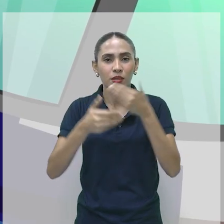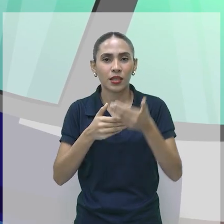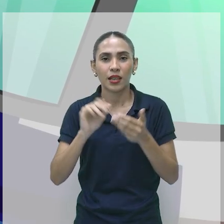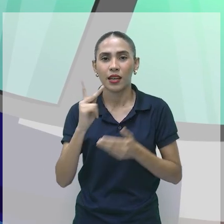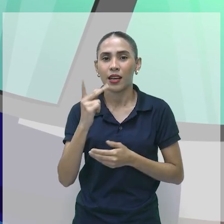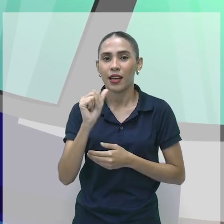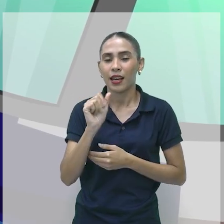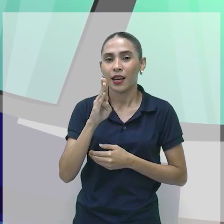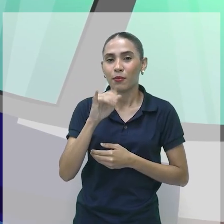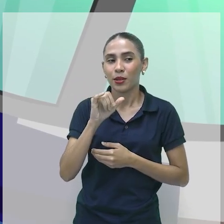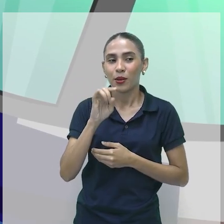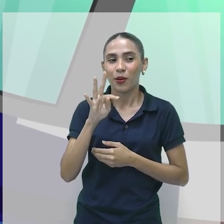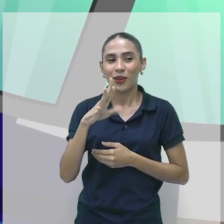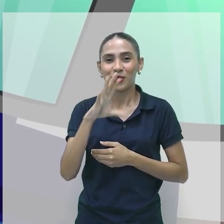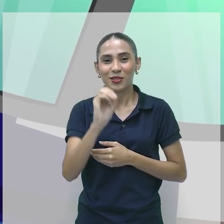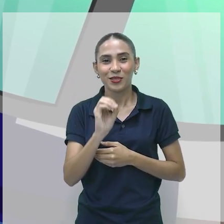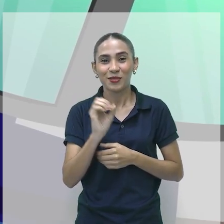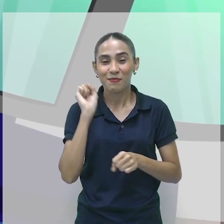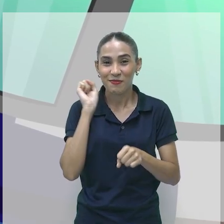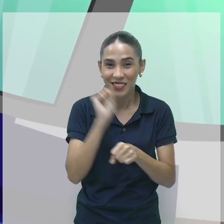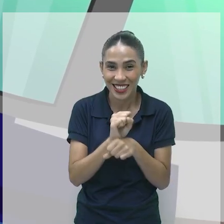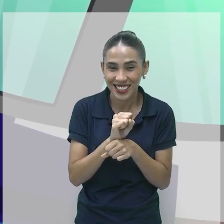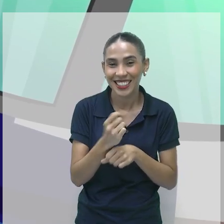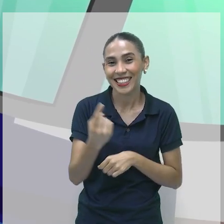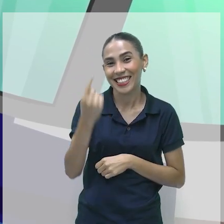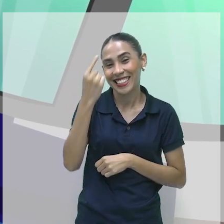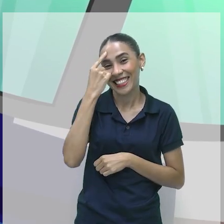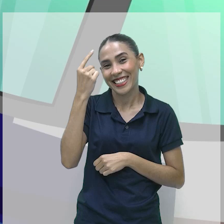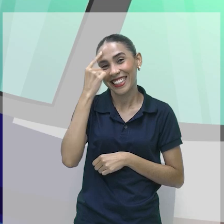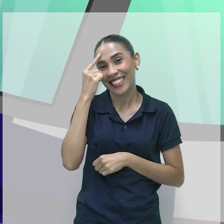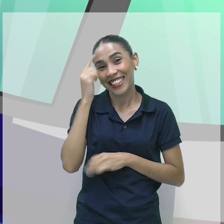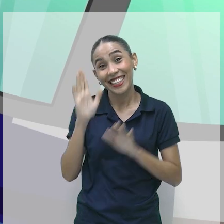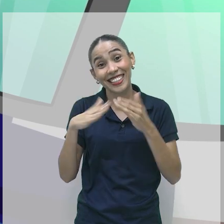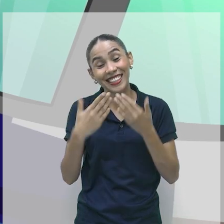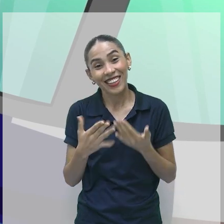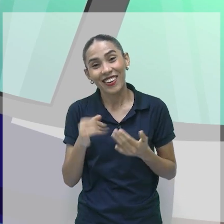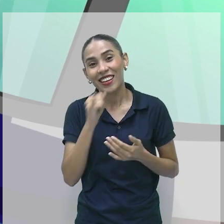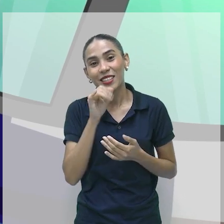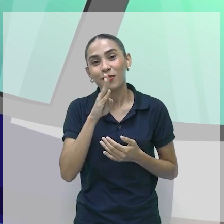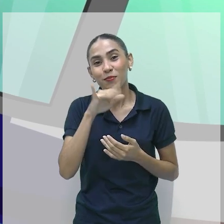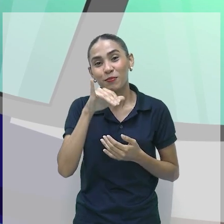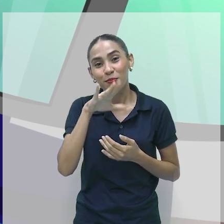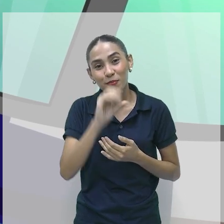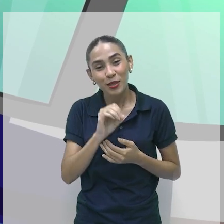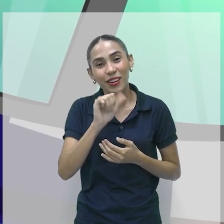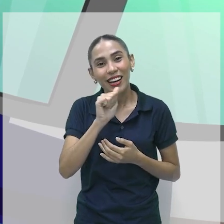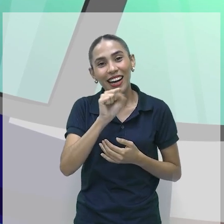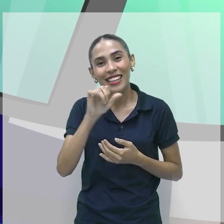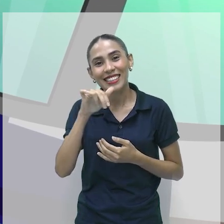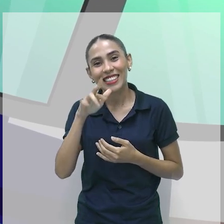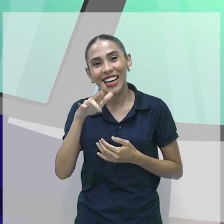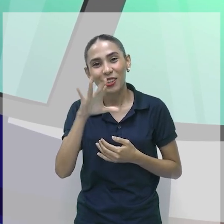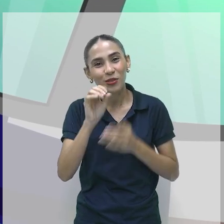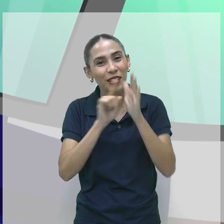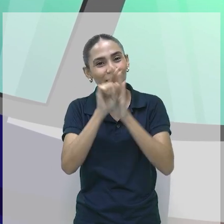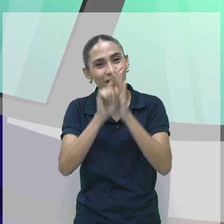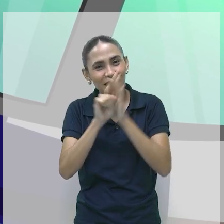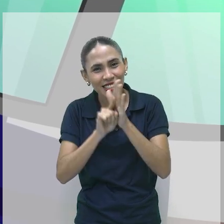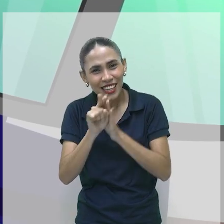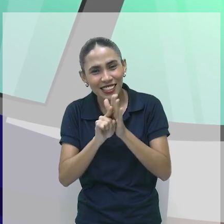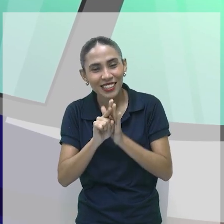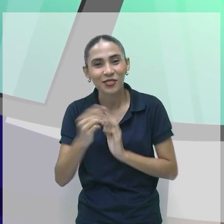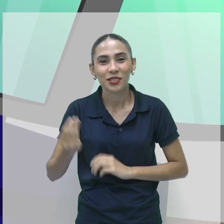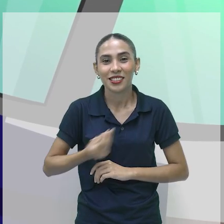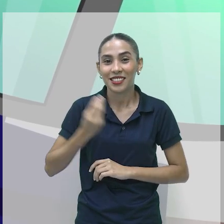processos abióticos? Já parou para pensar, né? Uma vez que a gente está falando de bioassinatura, ou seja, investigação